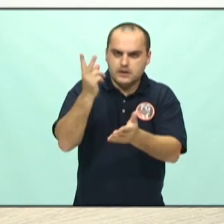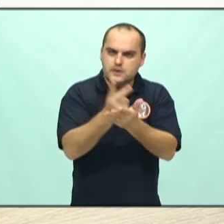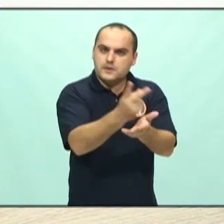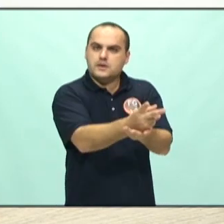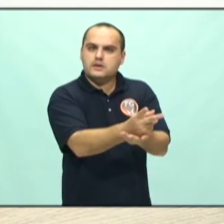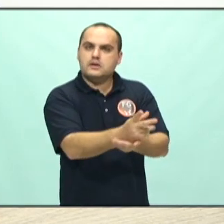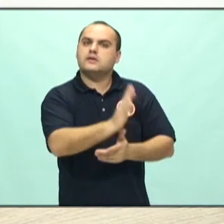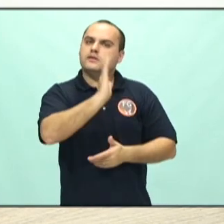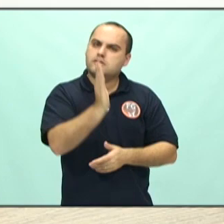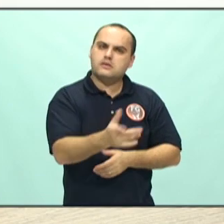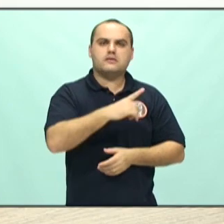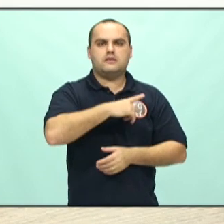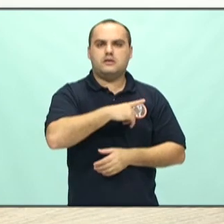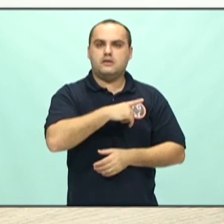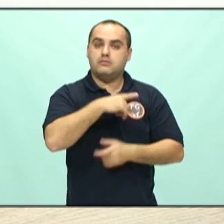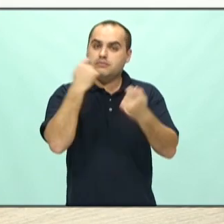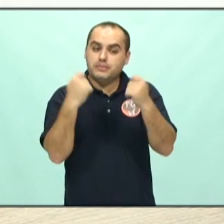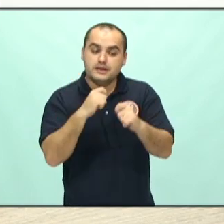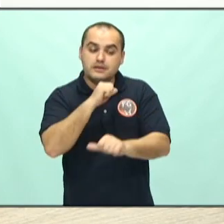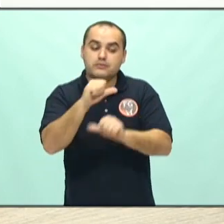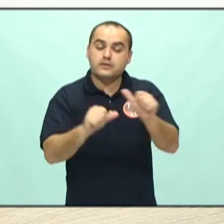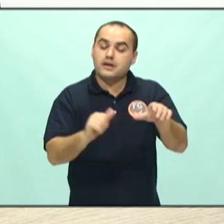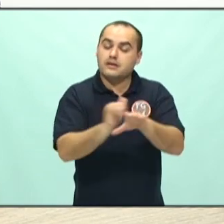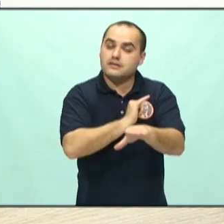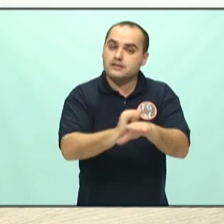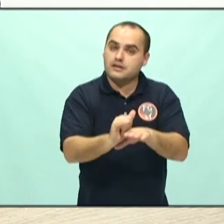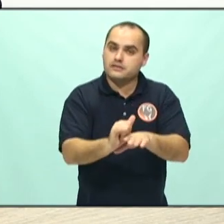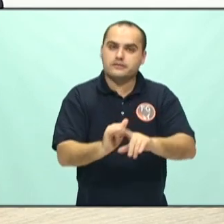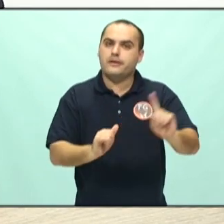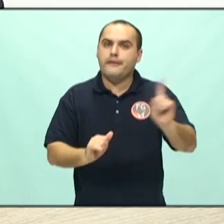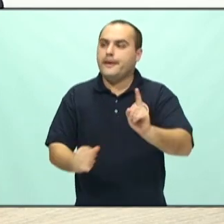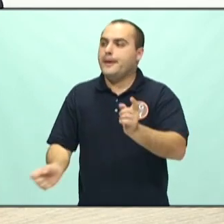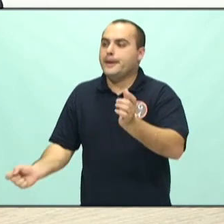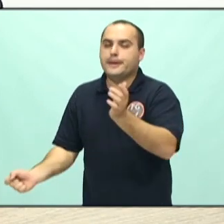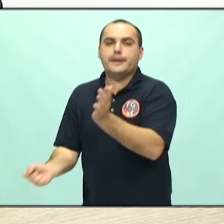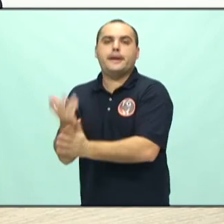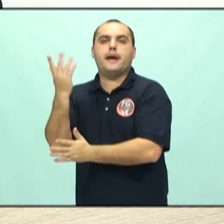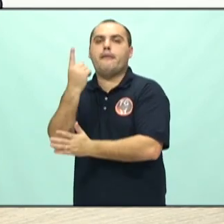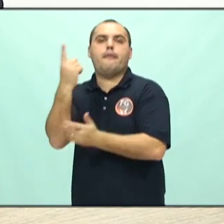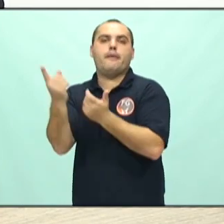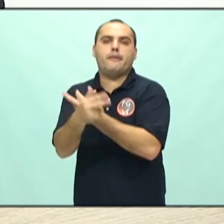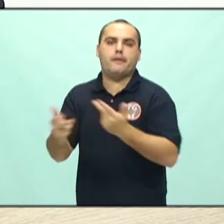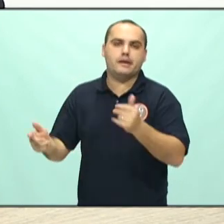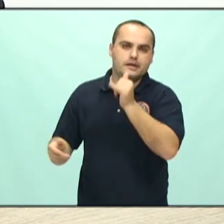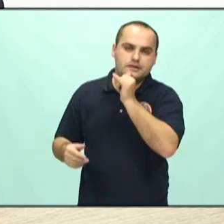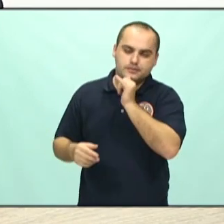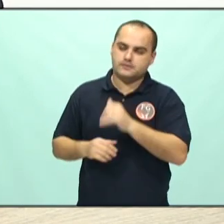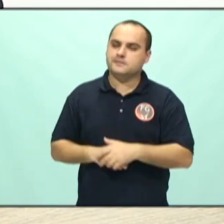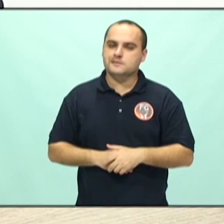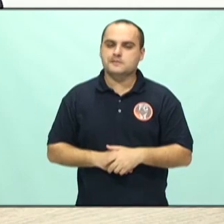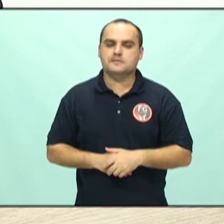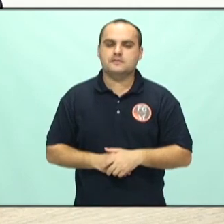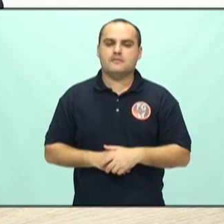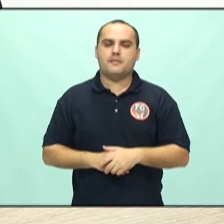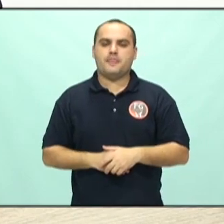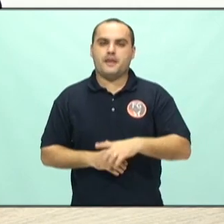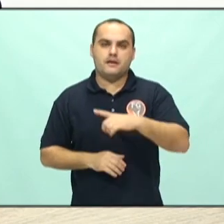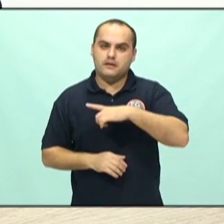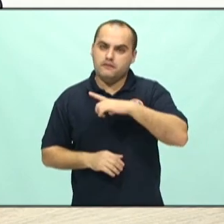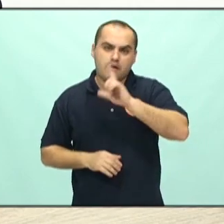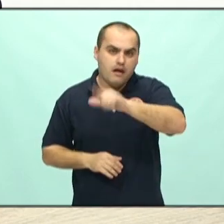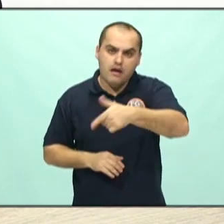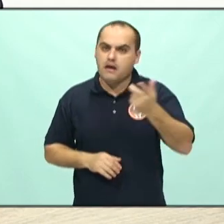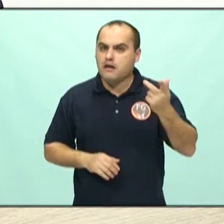que já existem, eles têm que ser aprimorados. E não criar um mecanismo que vai ter o viés